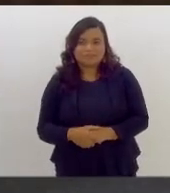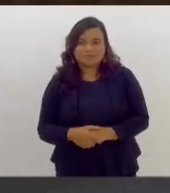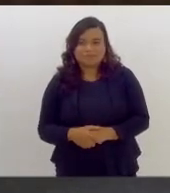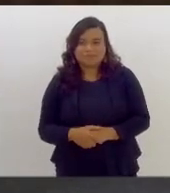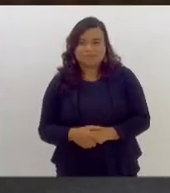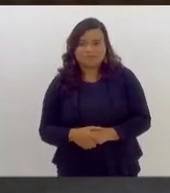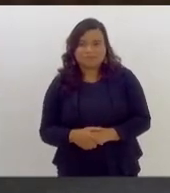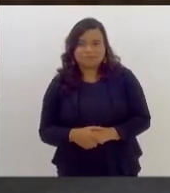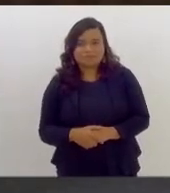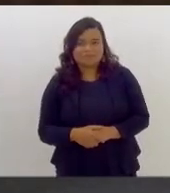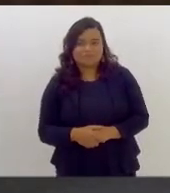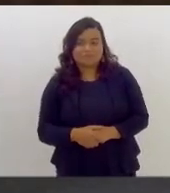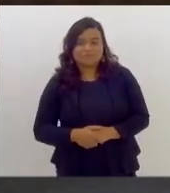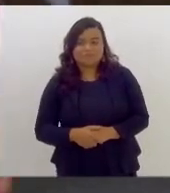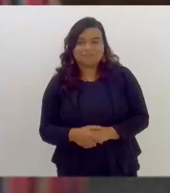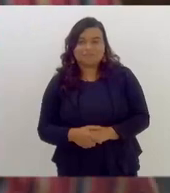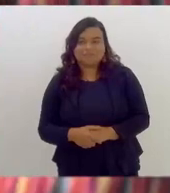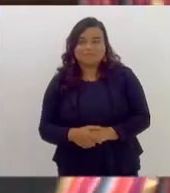Ok.